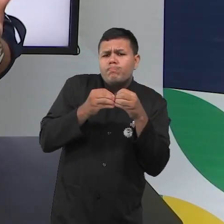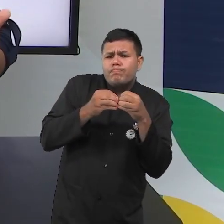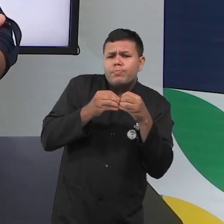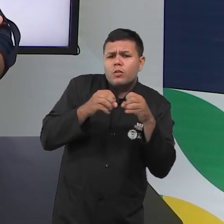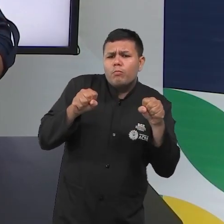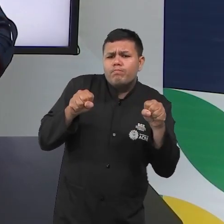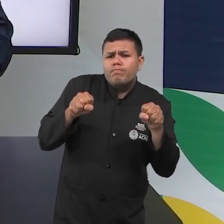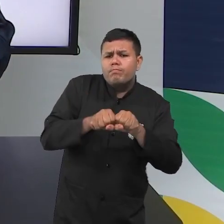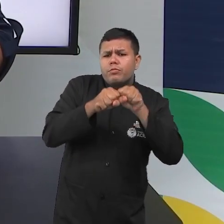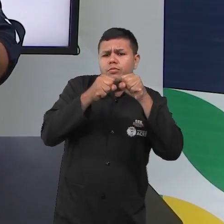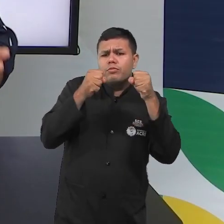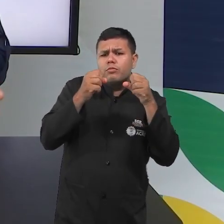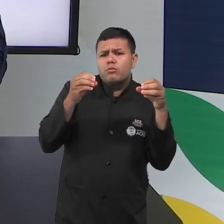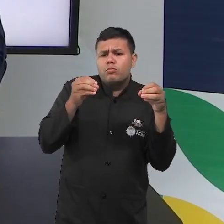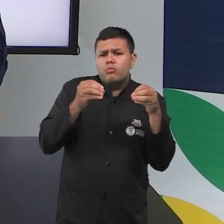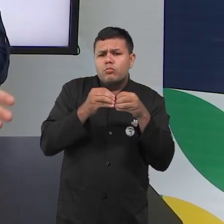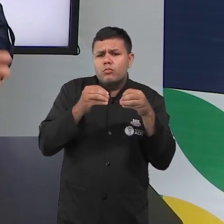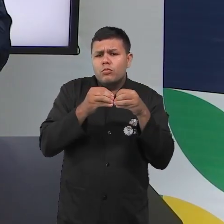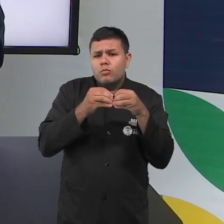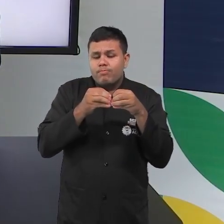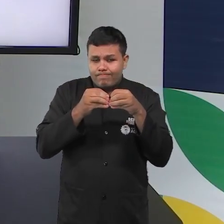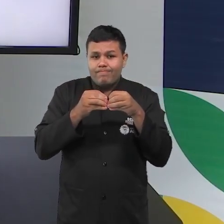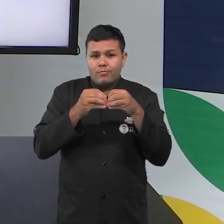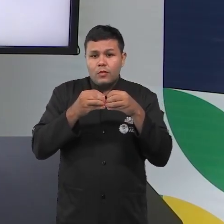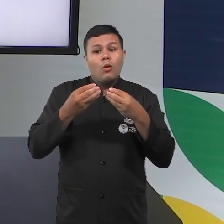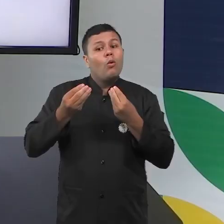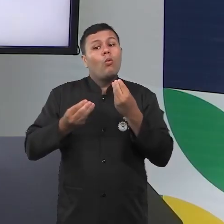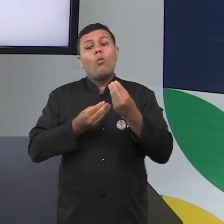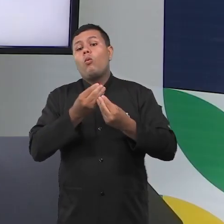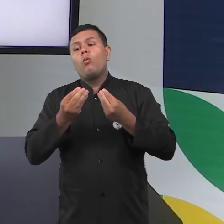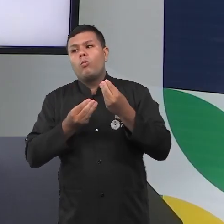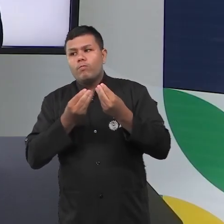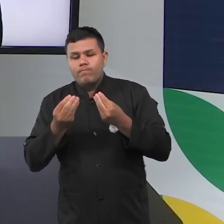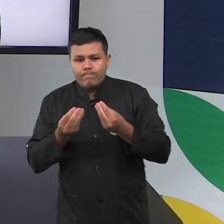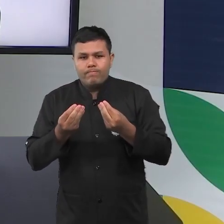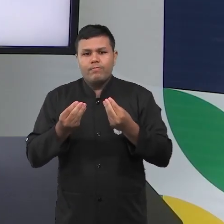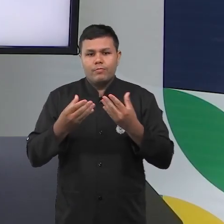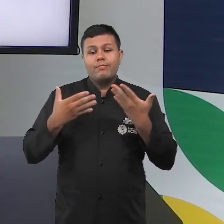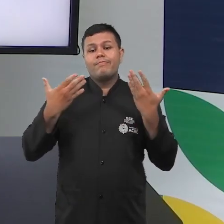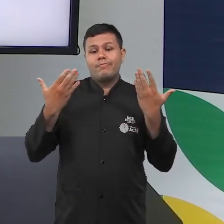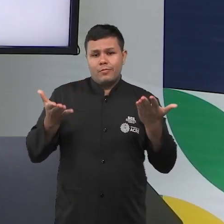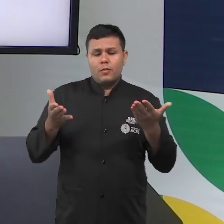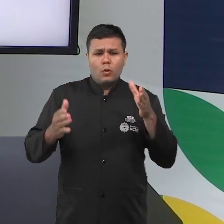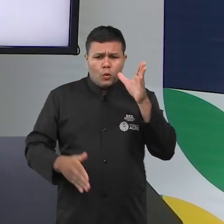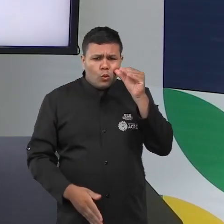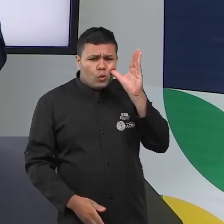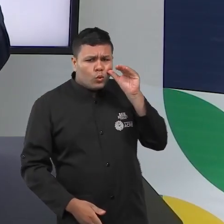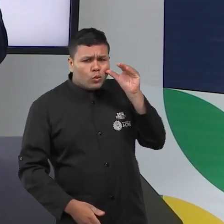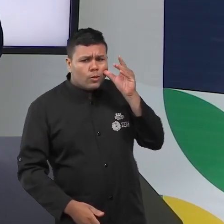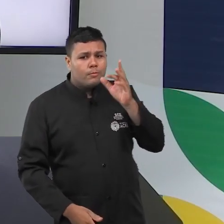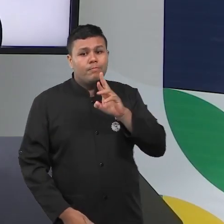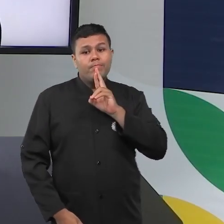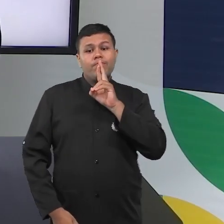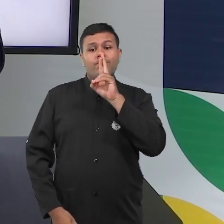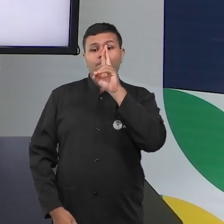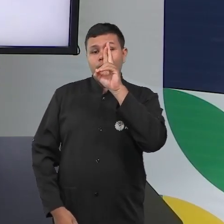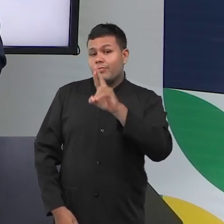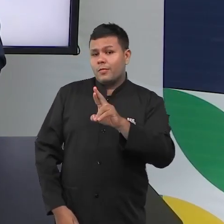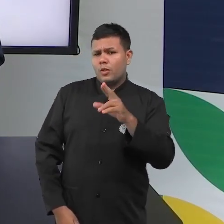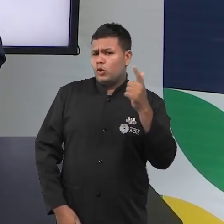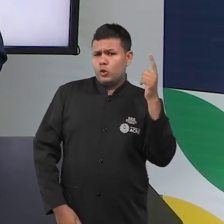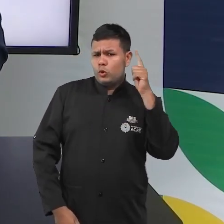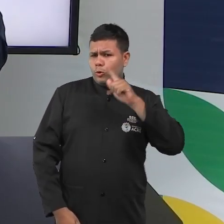ou por quebra de núcleos? É por fissão ou é por fusão nuclear? Se você ficou curioso para essa resposta, se não